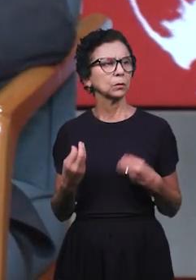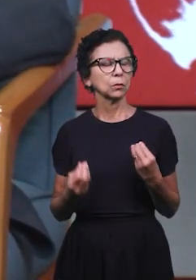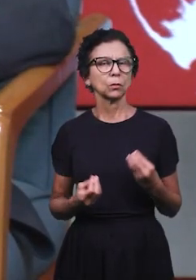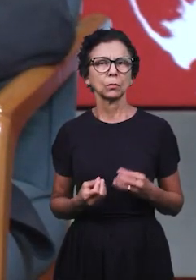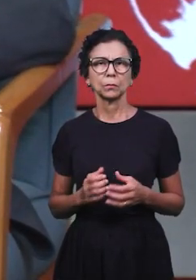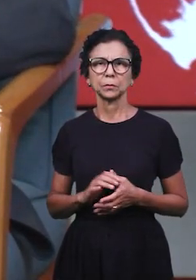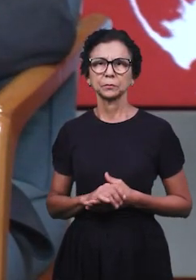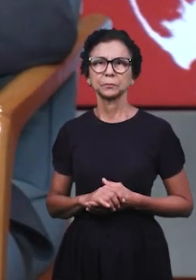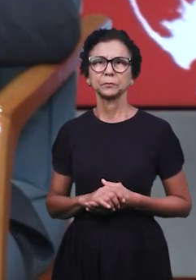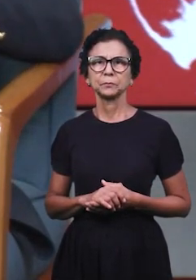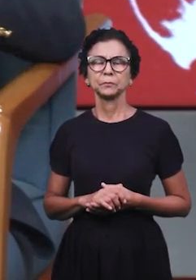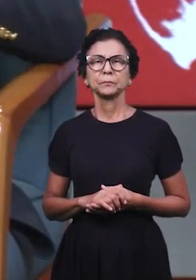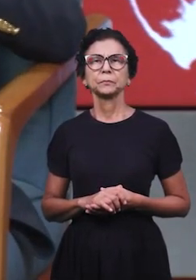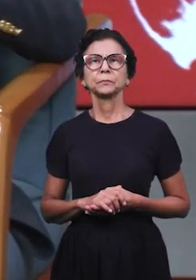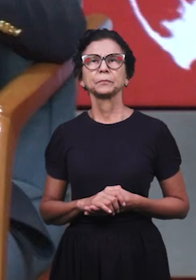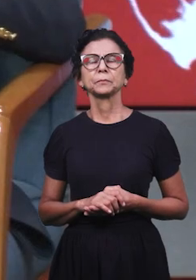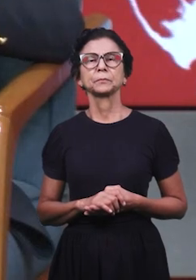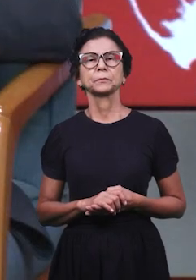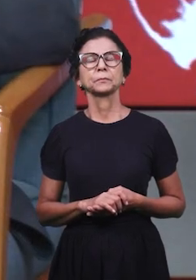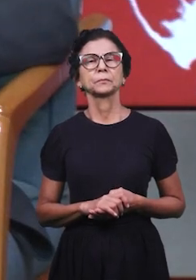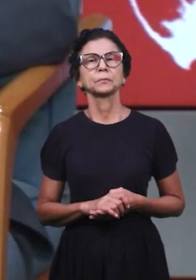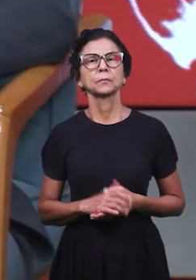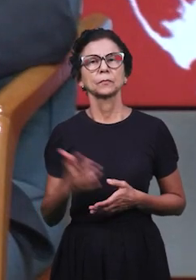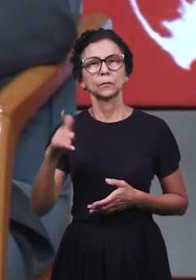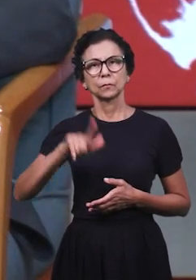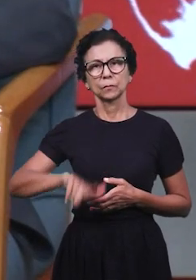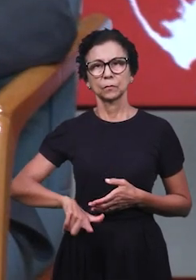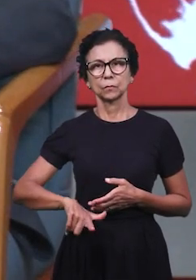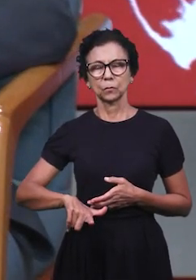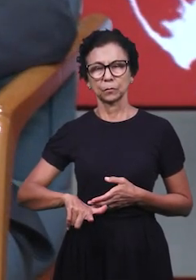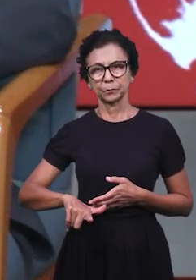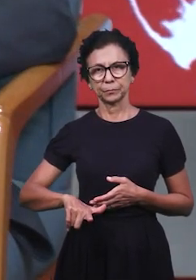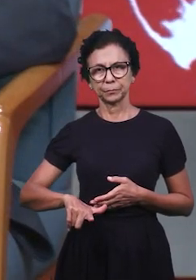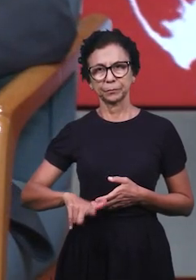isso e vou contar novamente.